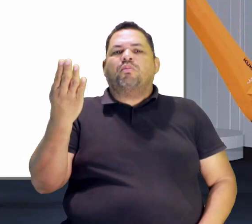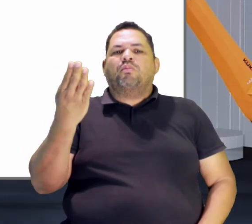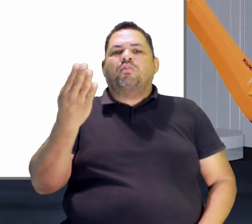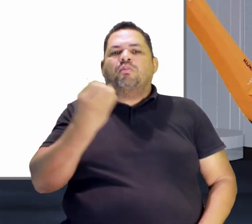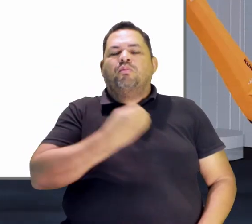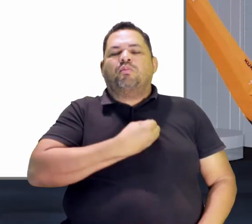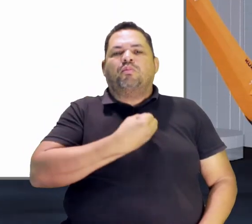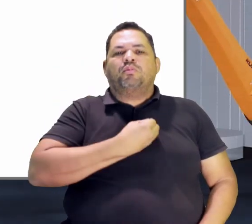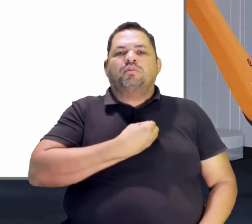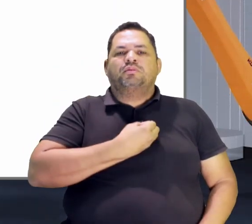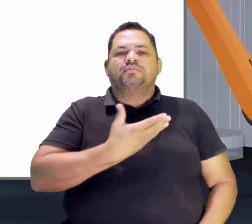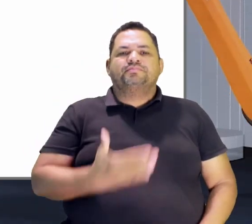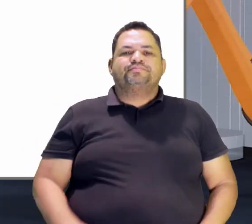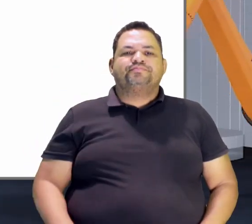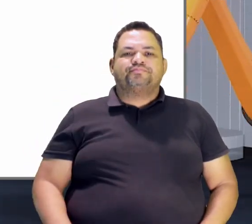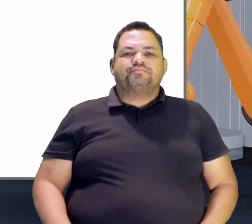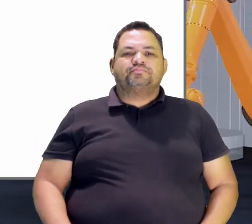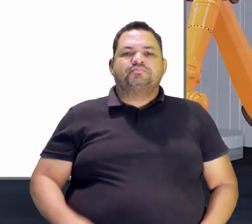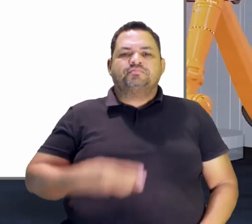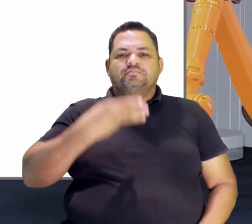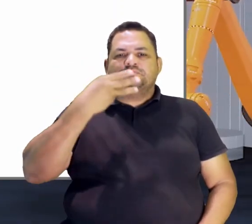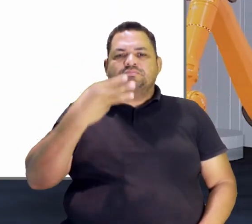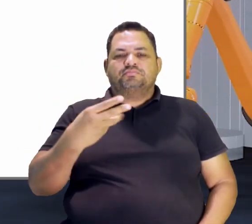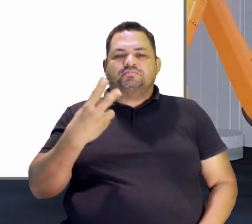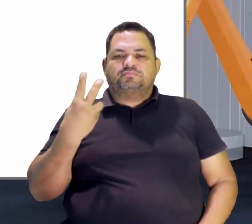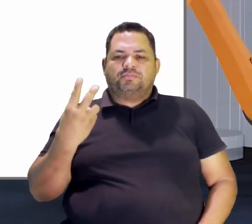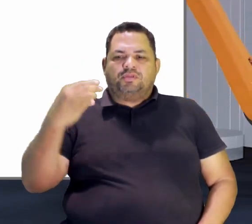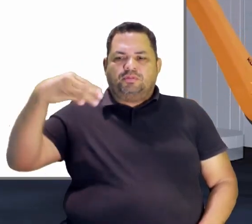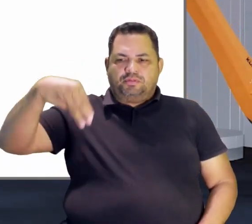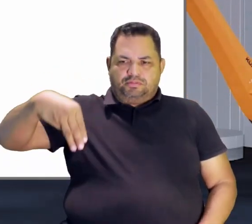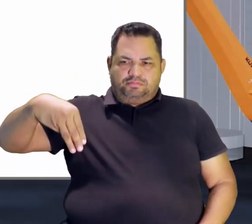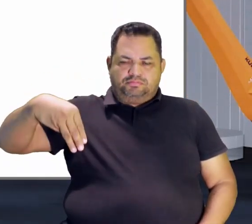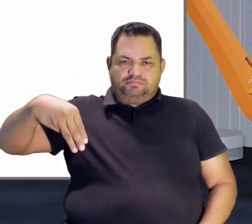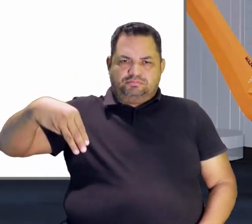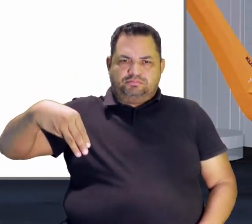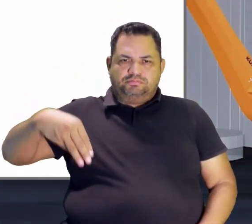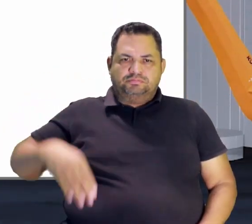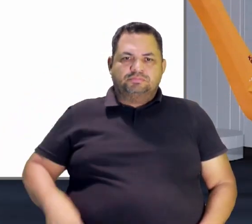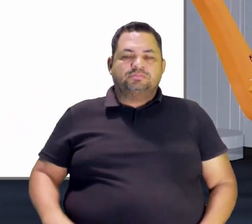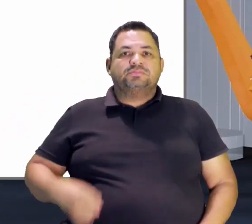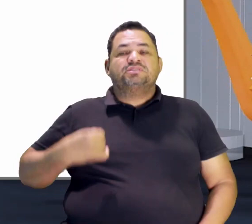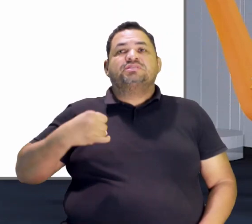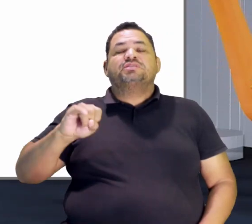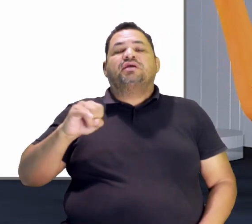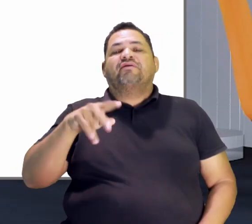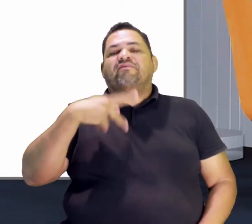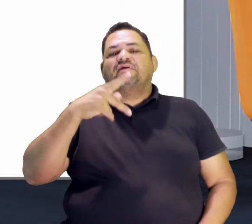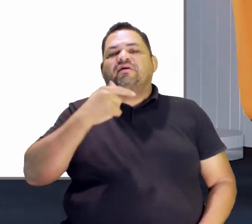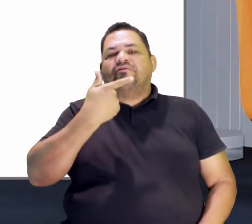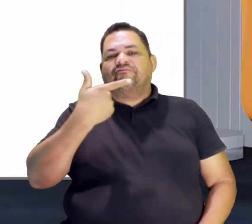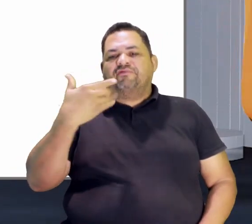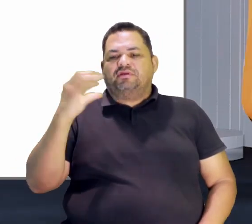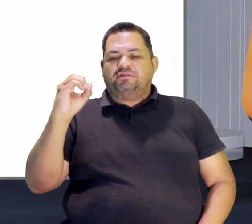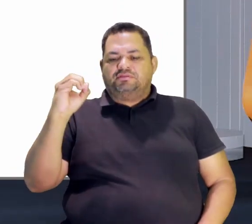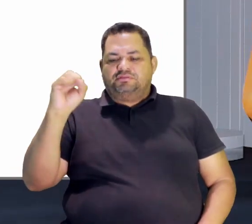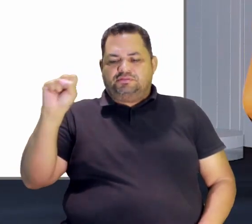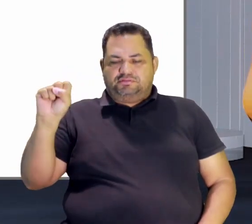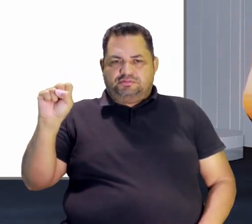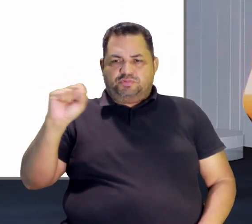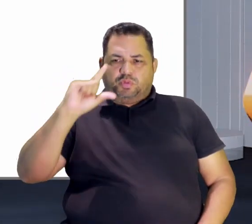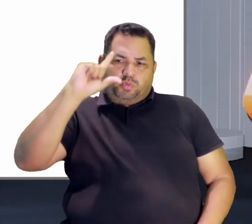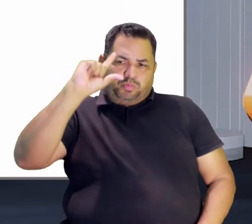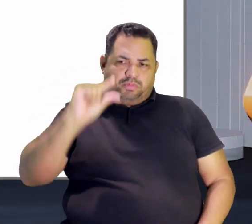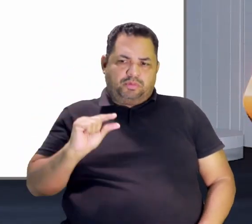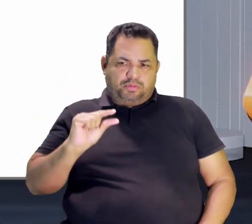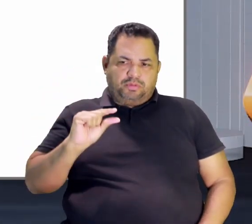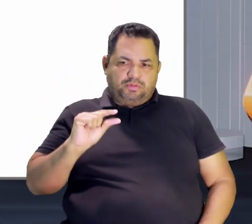unidade medida, por exemplo, 32 minutos. E se eu falar 20 segundos, eu tenho uma ideia que 20 segundos é muito menor que 32